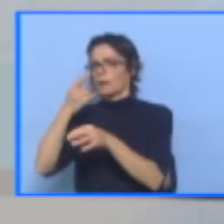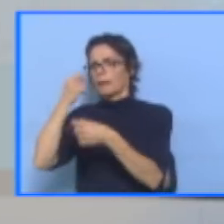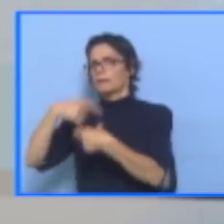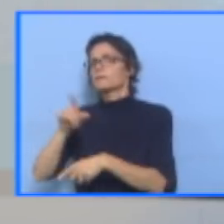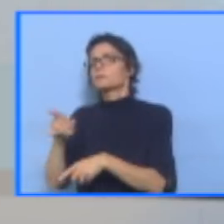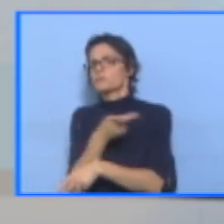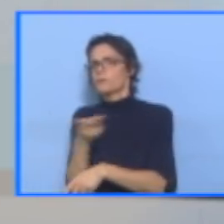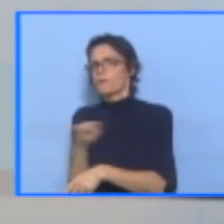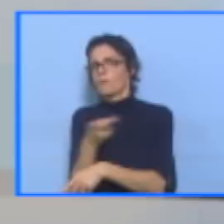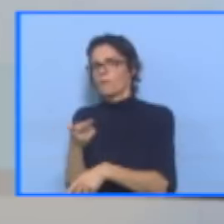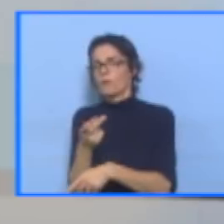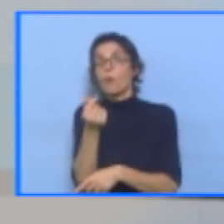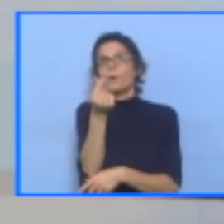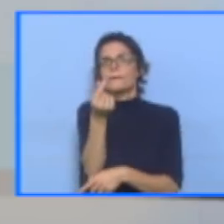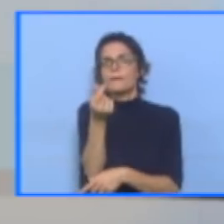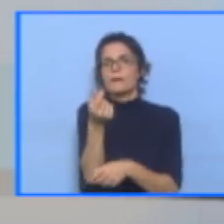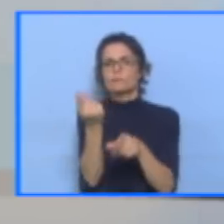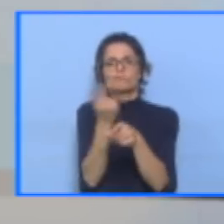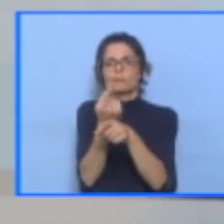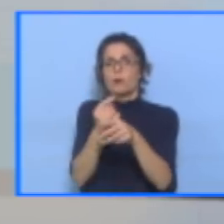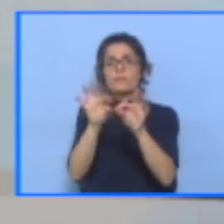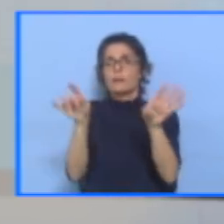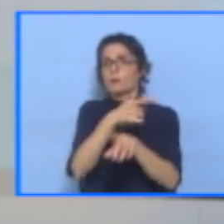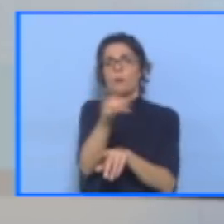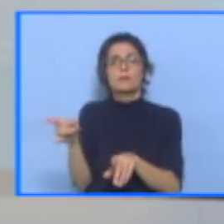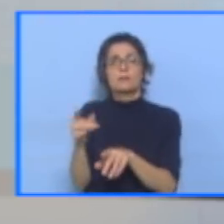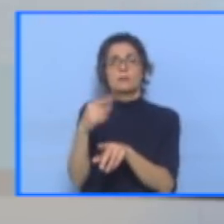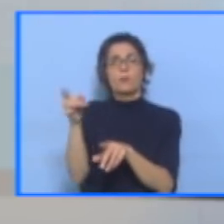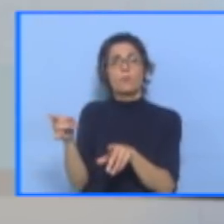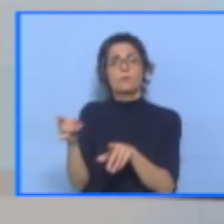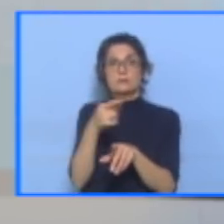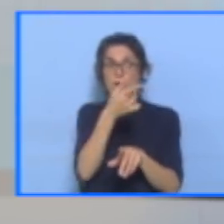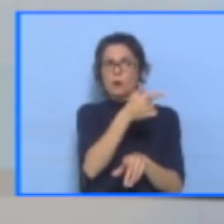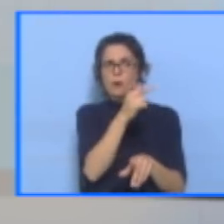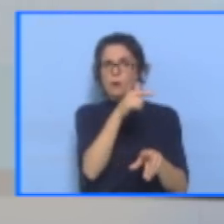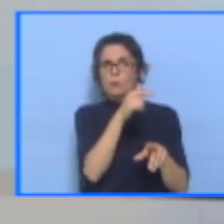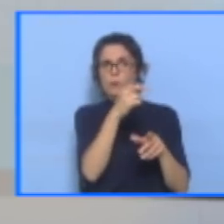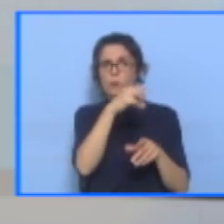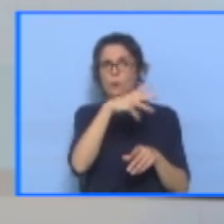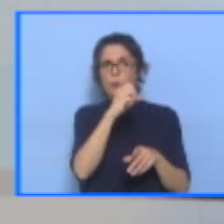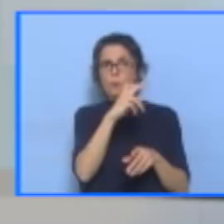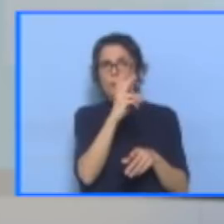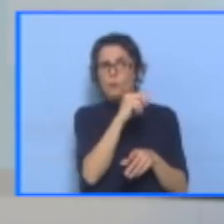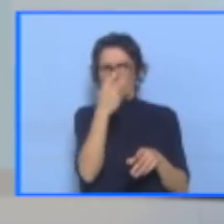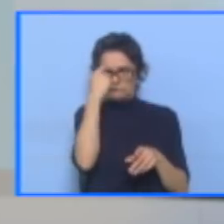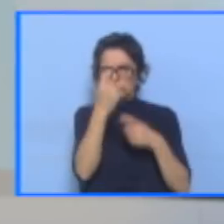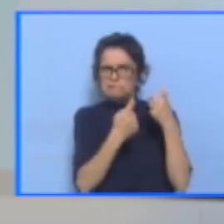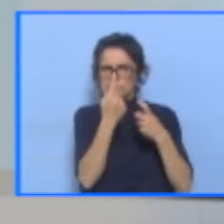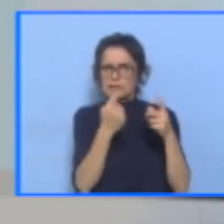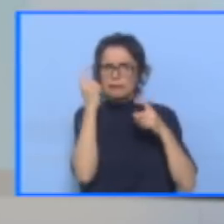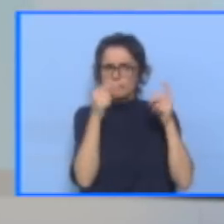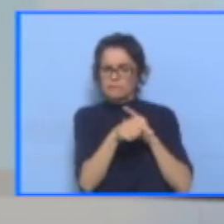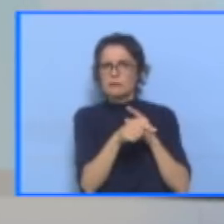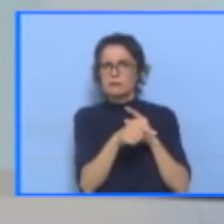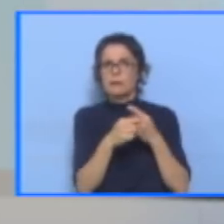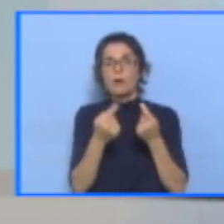O dinheiro é uma mercadoria como as outras, isso é muito importante para Tomás Moro. E, portanto, nas categorias modernas de análise,